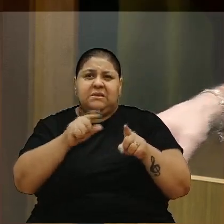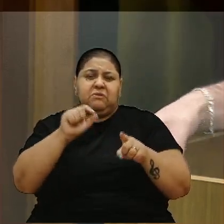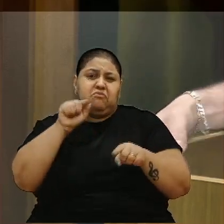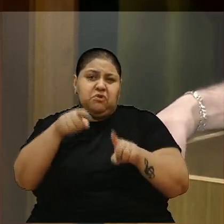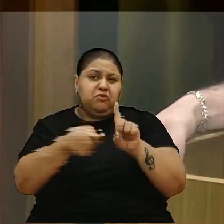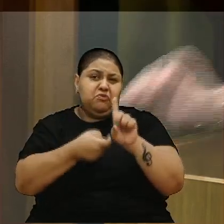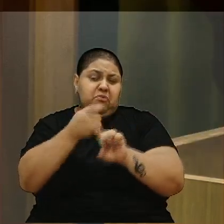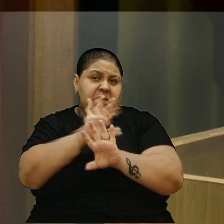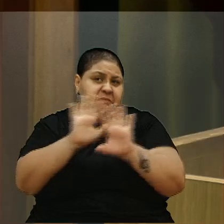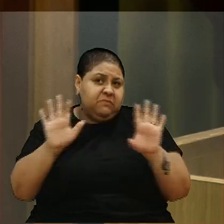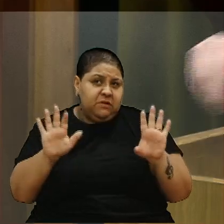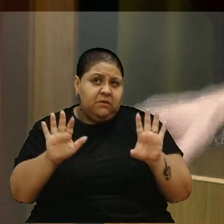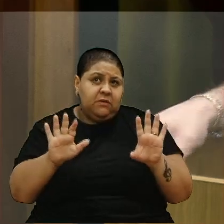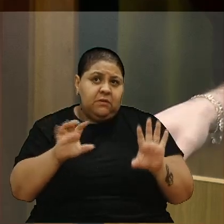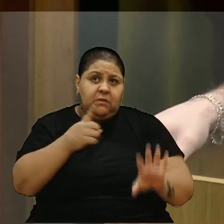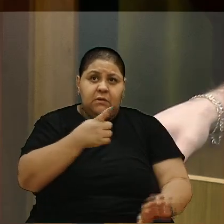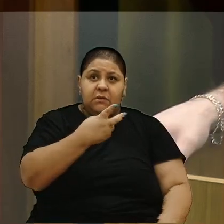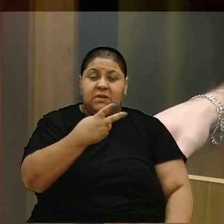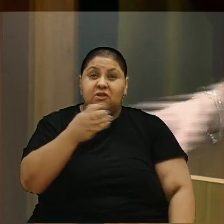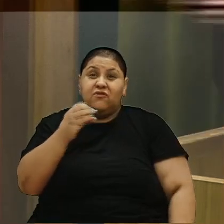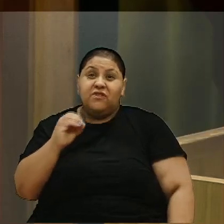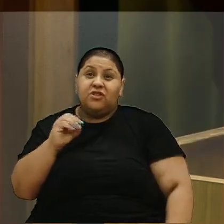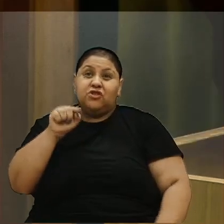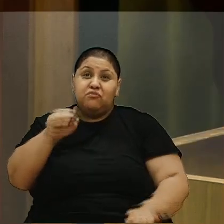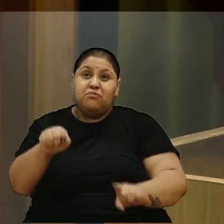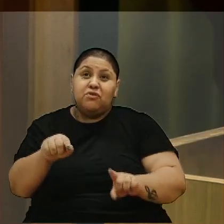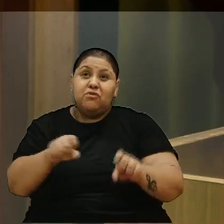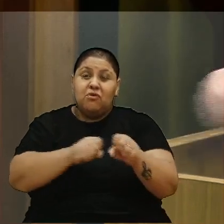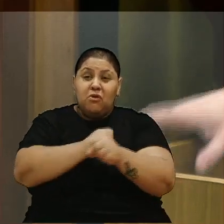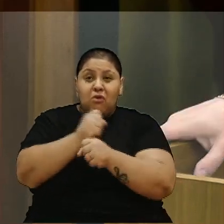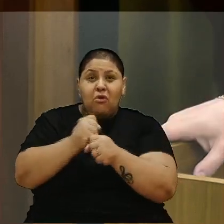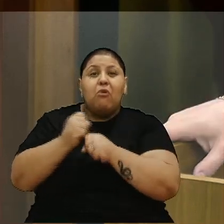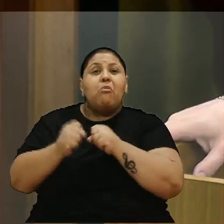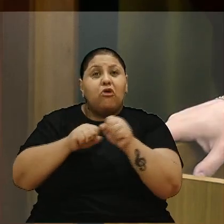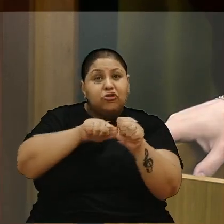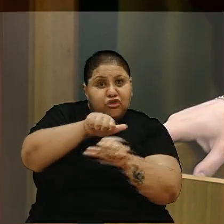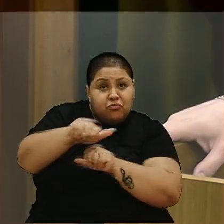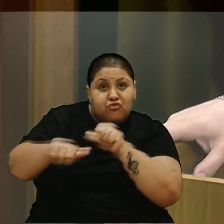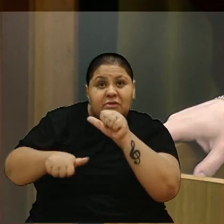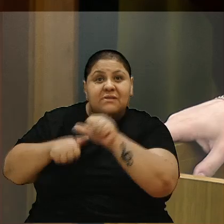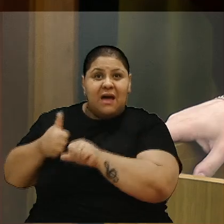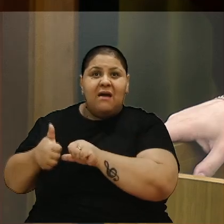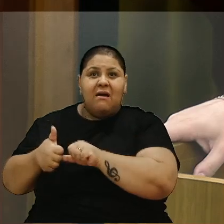mil por mês, 120 mil ano. Dá para reverter em equipamento para a guarda.